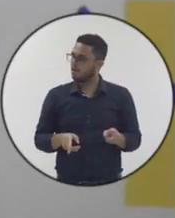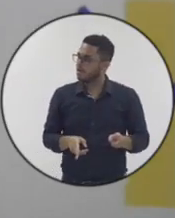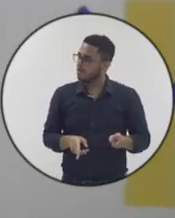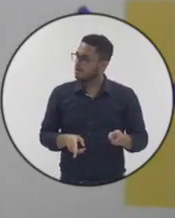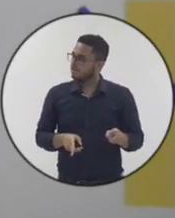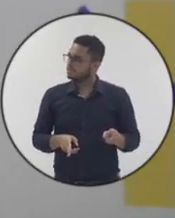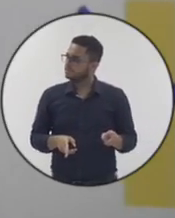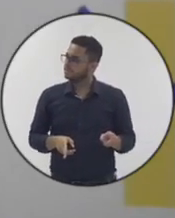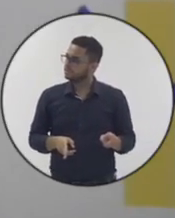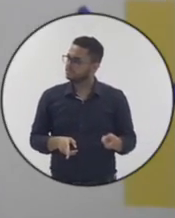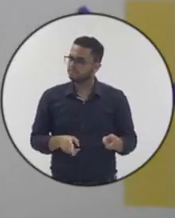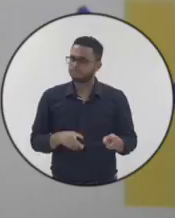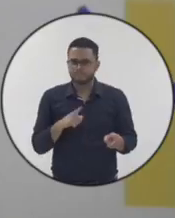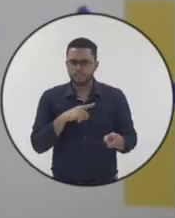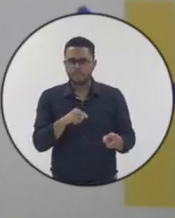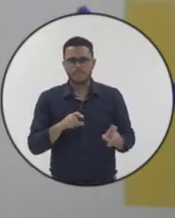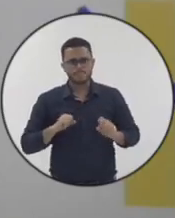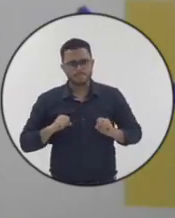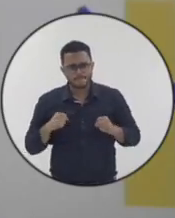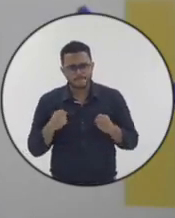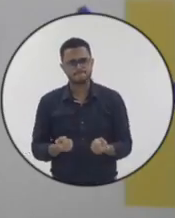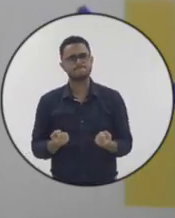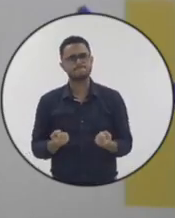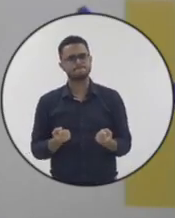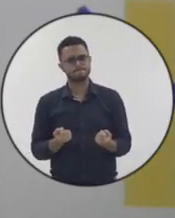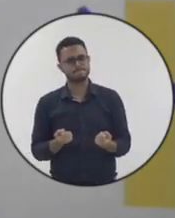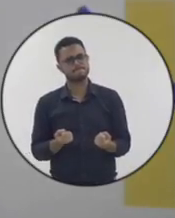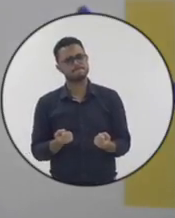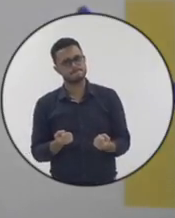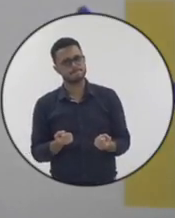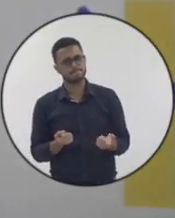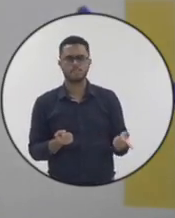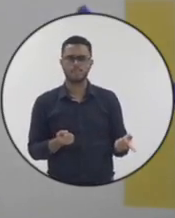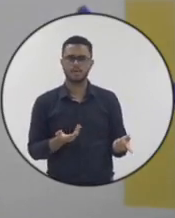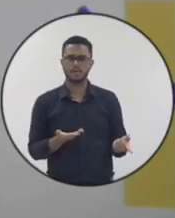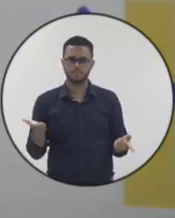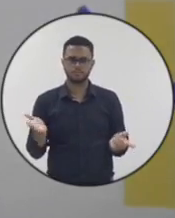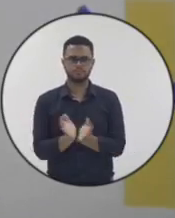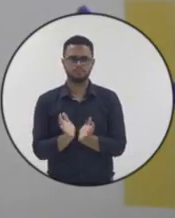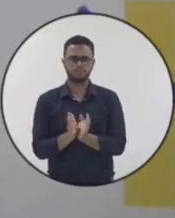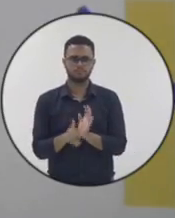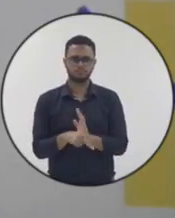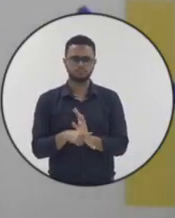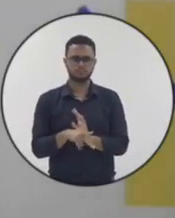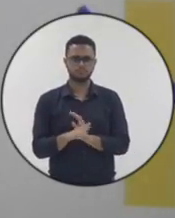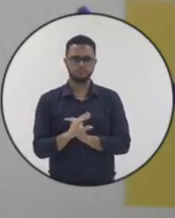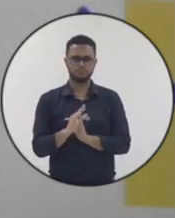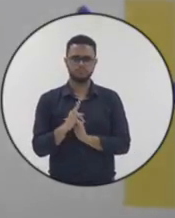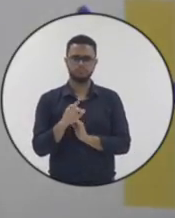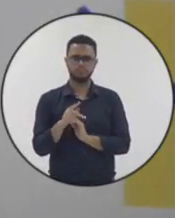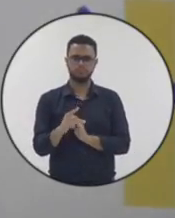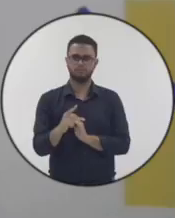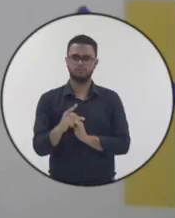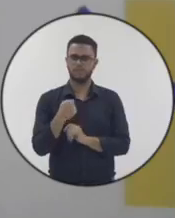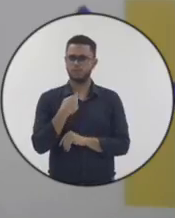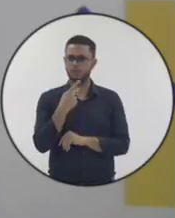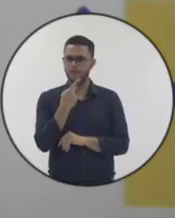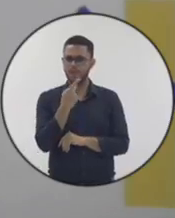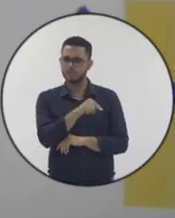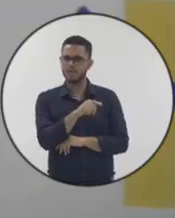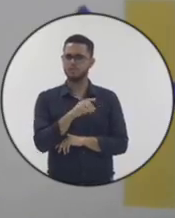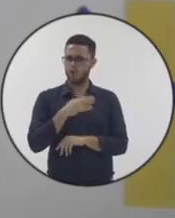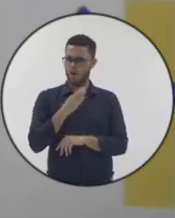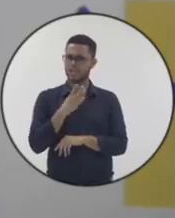maneira muito audaciosa, atrevida, esta gestão do Conselho Federal de Psicologia. Digo atrevida